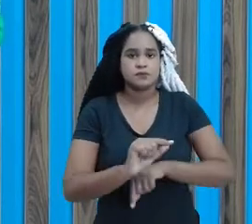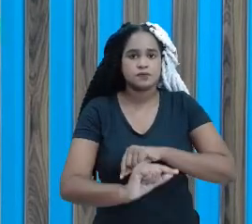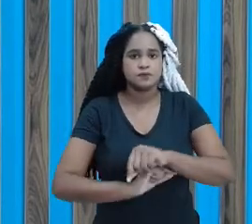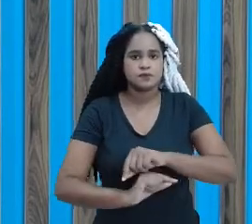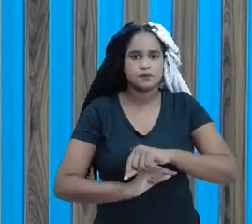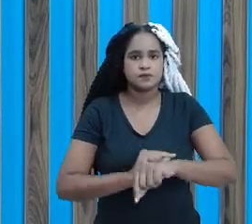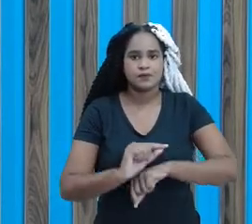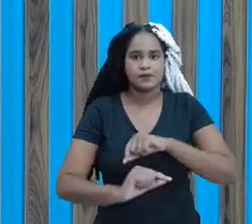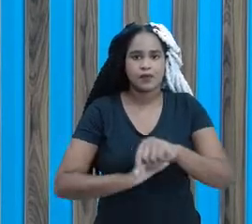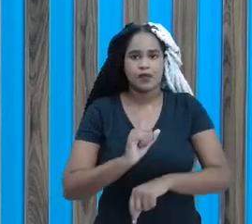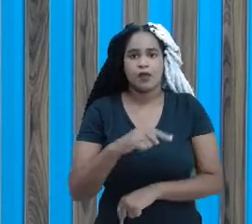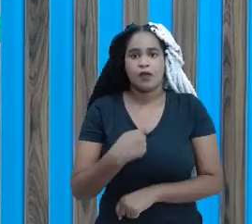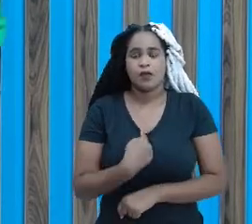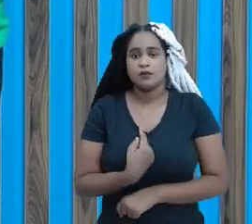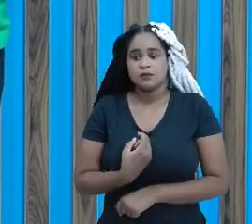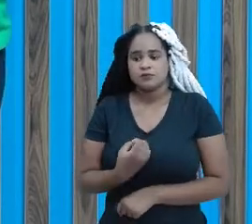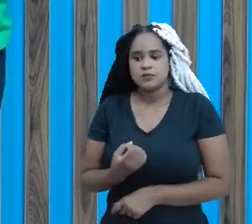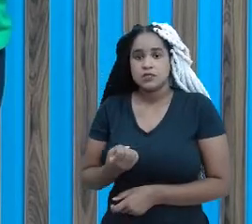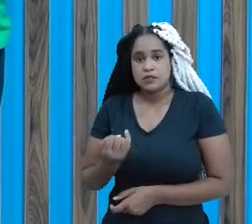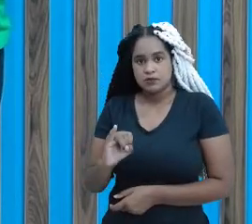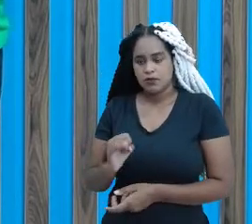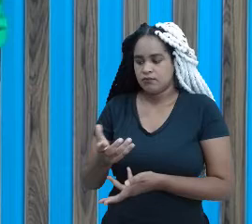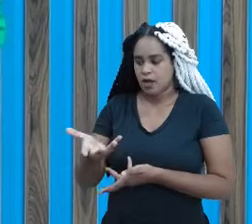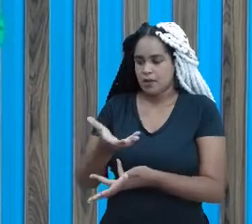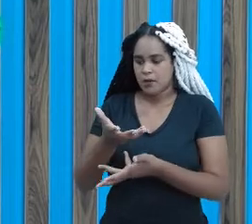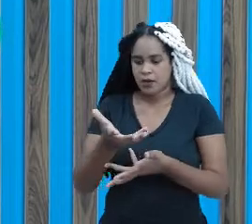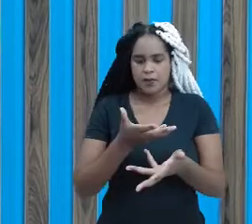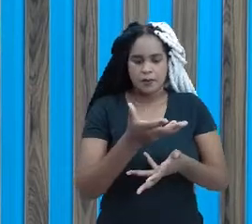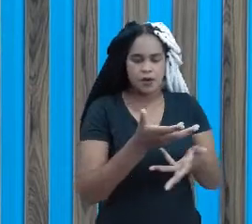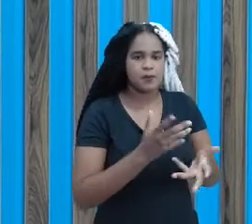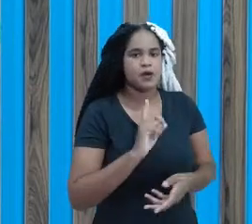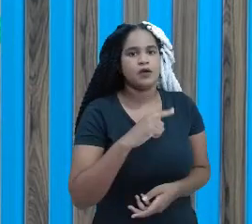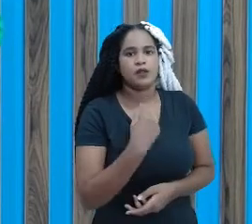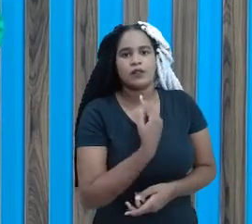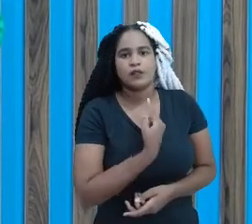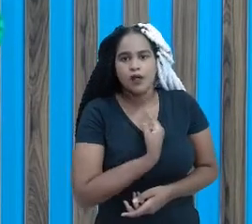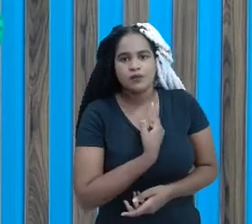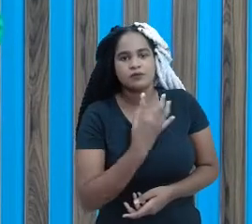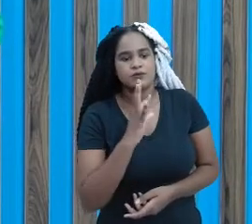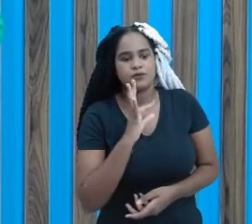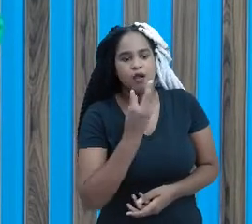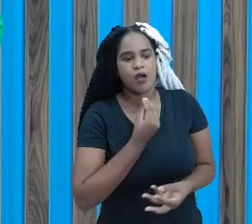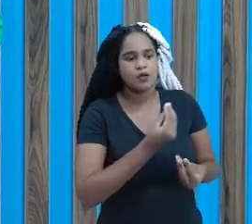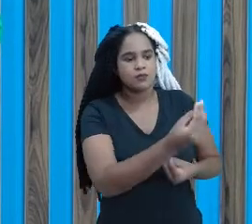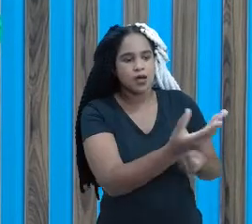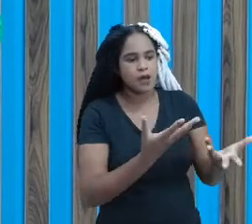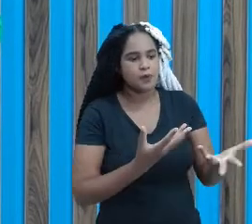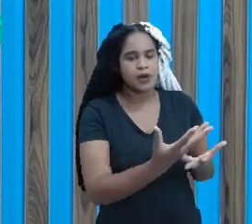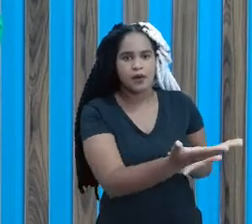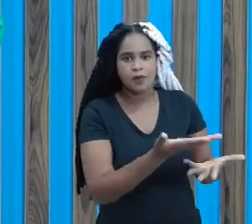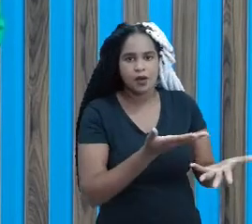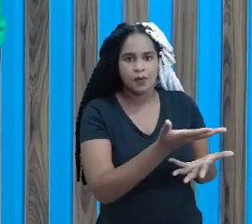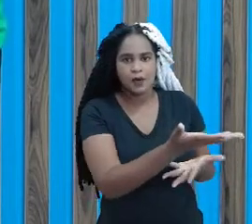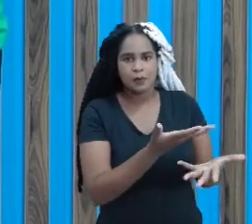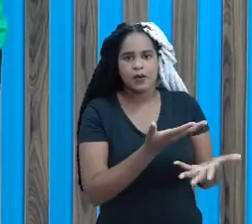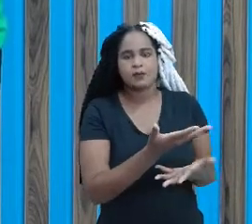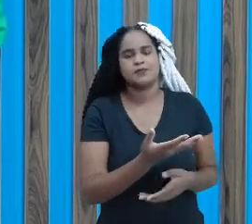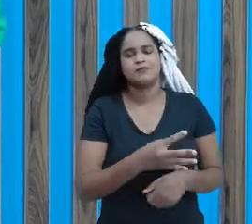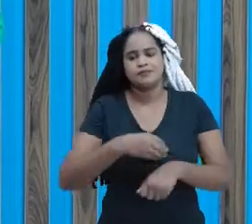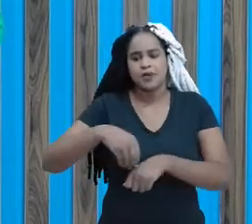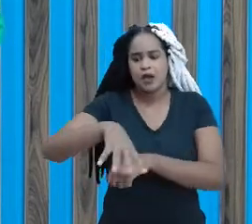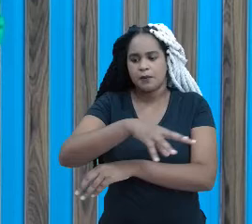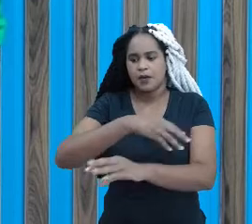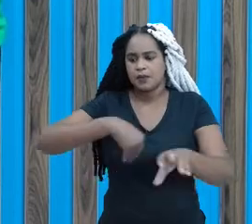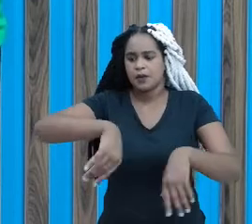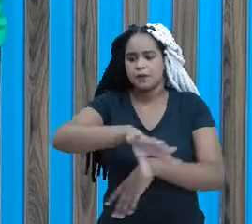quando estamos em interação com as pessoas, né? Todos que estão ao nosso redor são muito importantes para a construção do